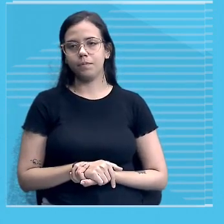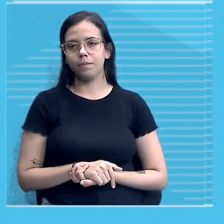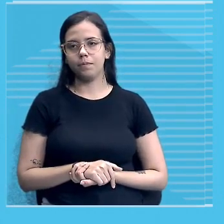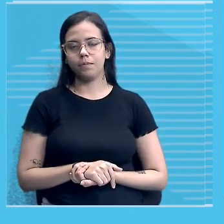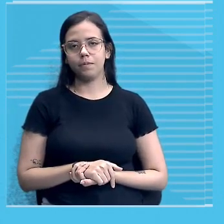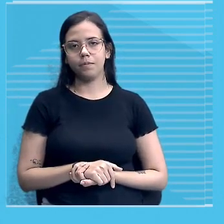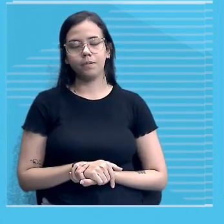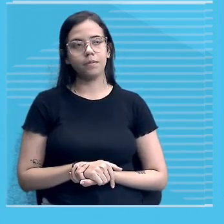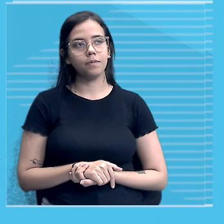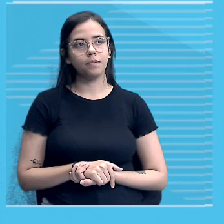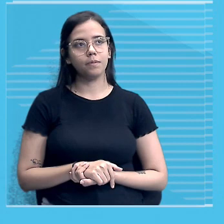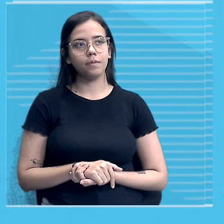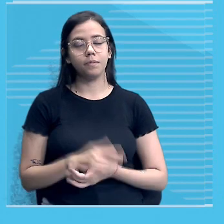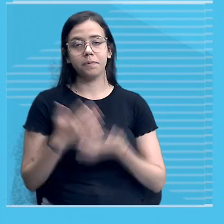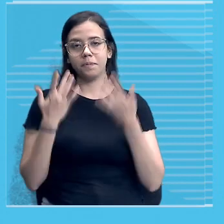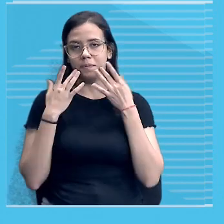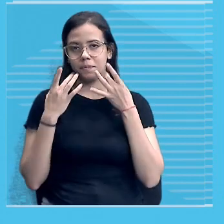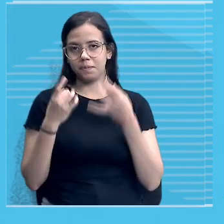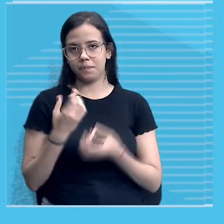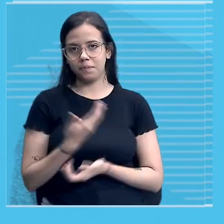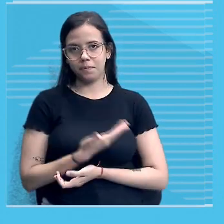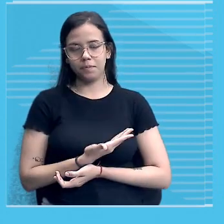pai Olha presta atenção